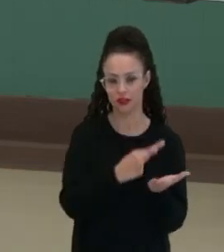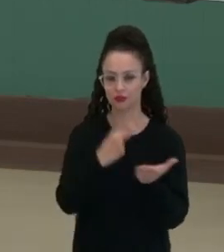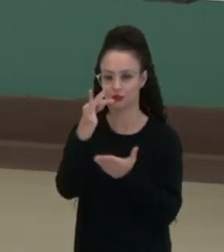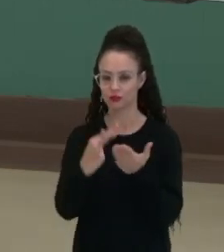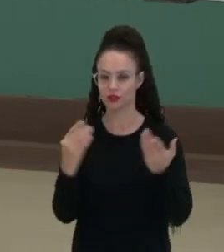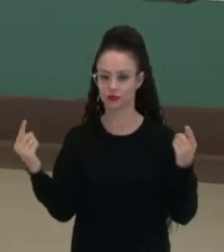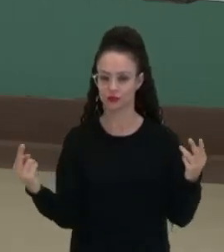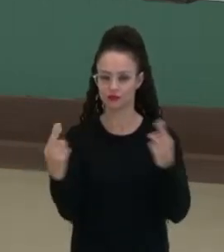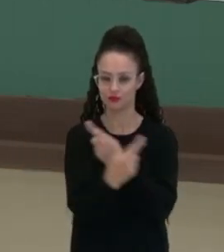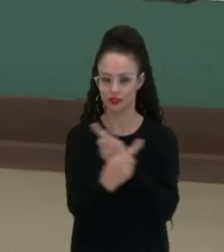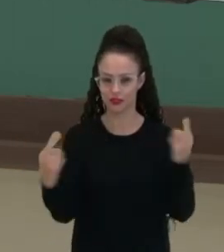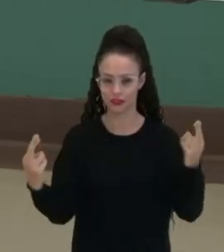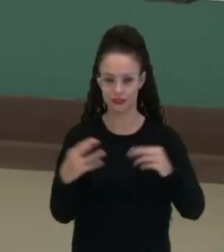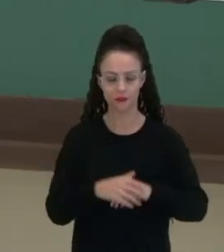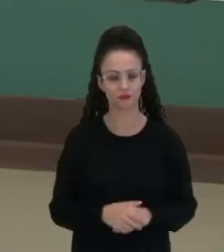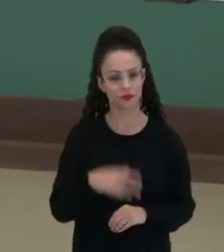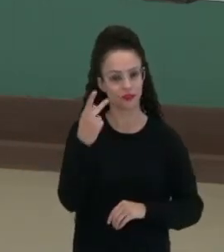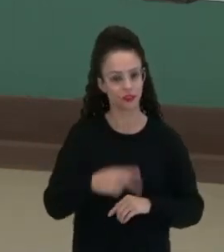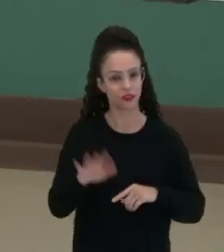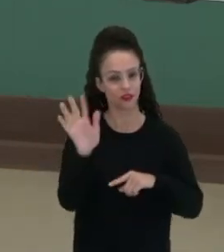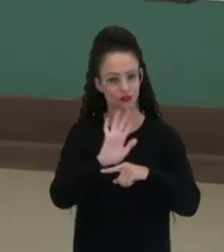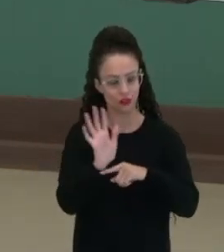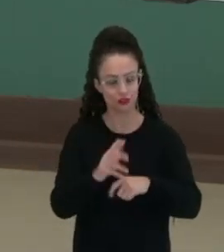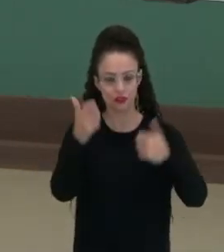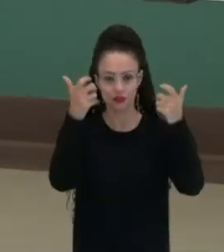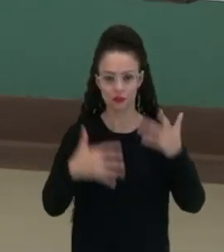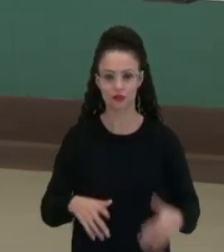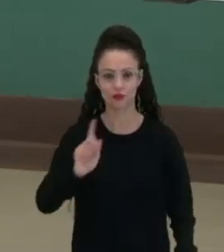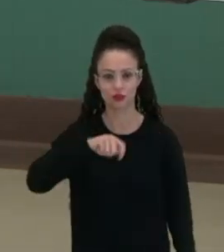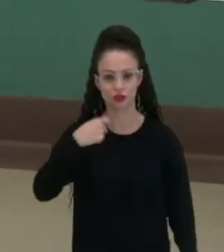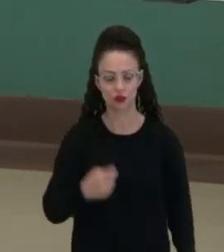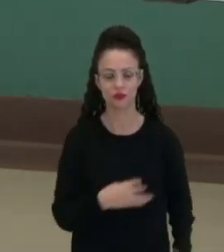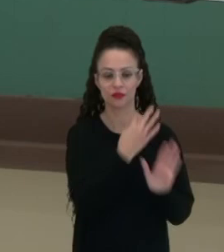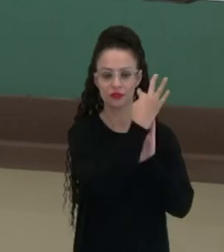intertextualidade no texto. Neste vídeo, falamos